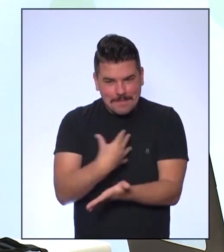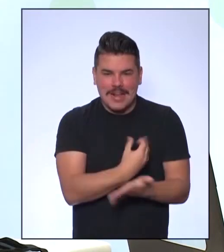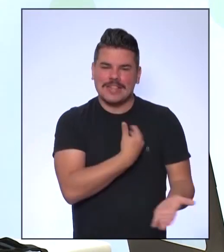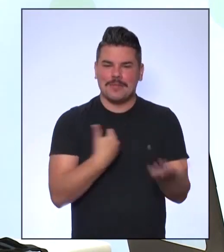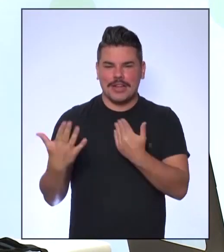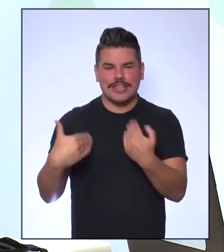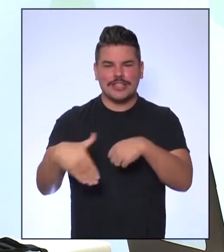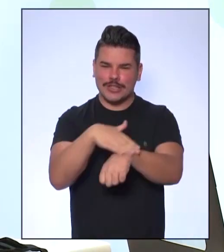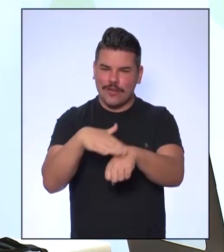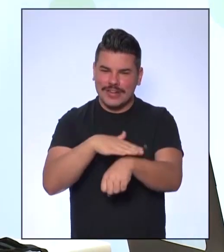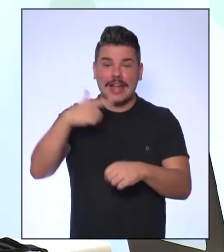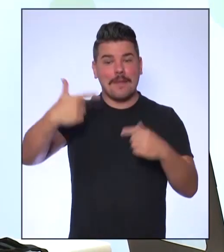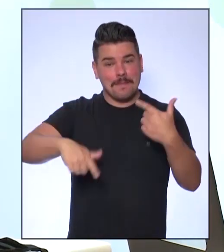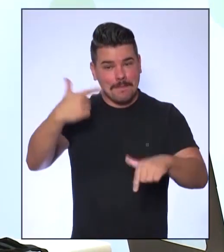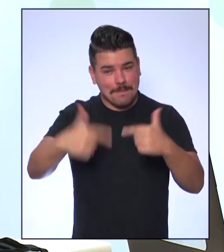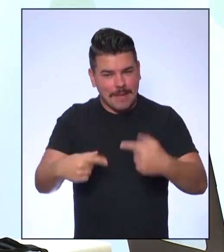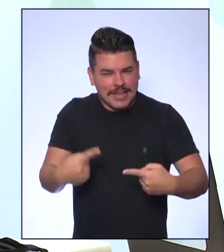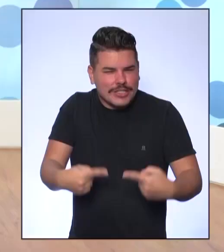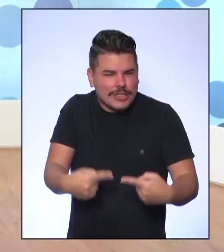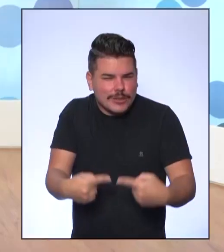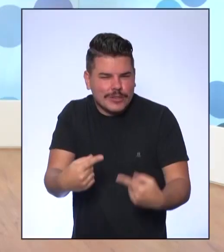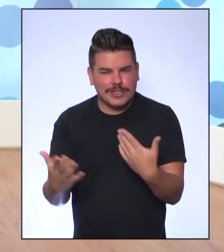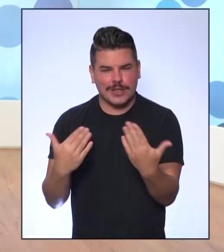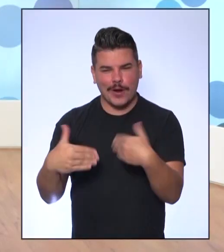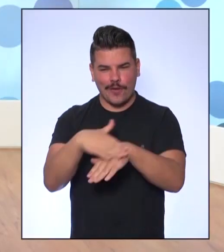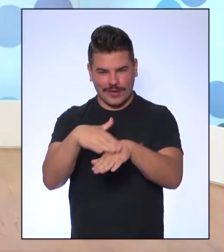para as nossas próximas discussões.